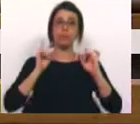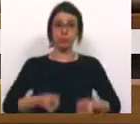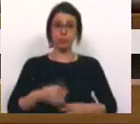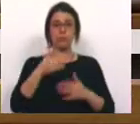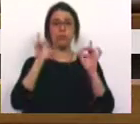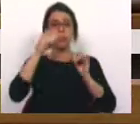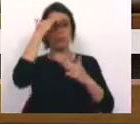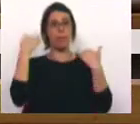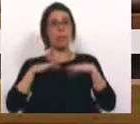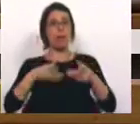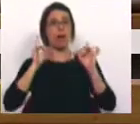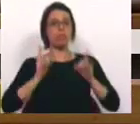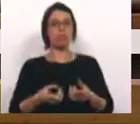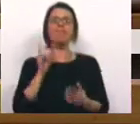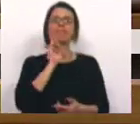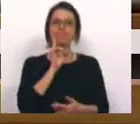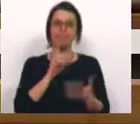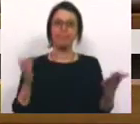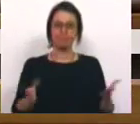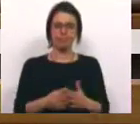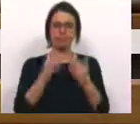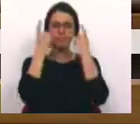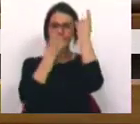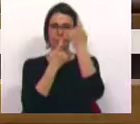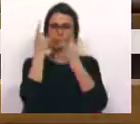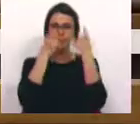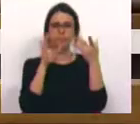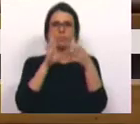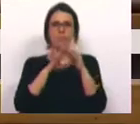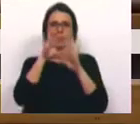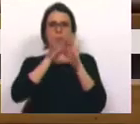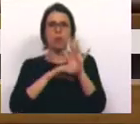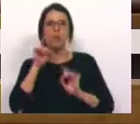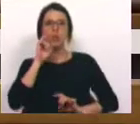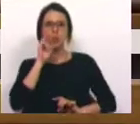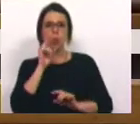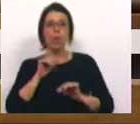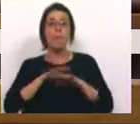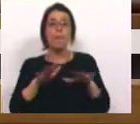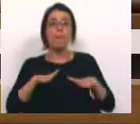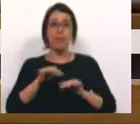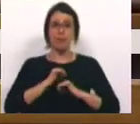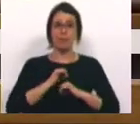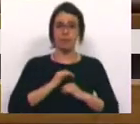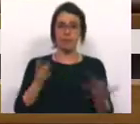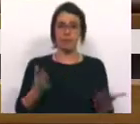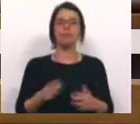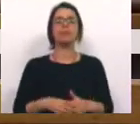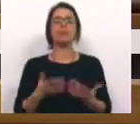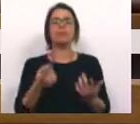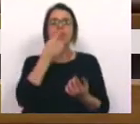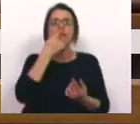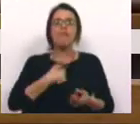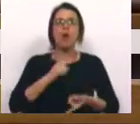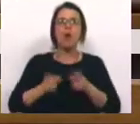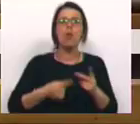época balnear, é um momento importante para refletirmos sobre as condições de segurança nas nossas praias, o que